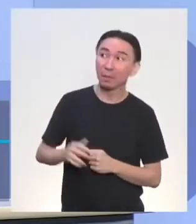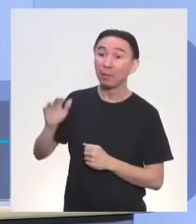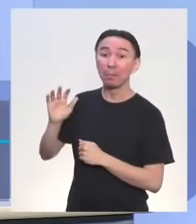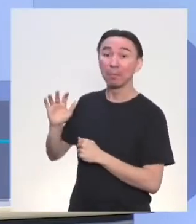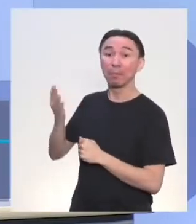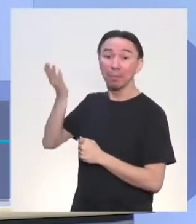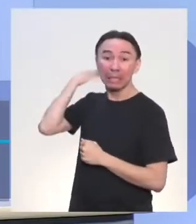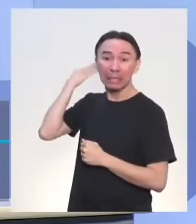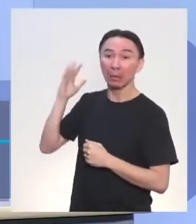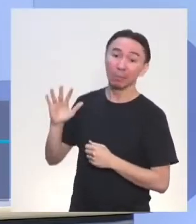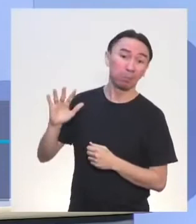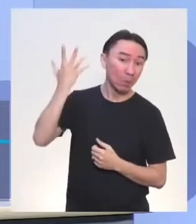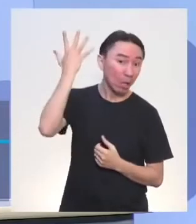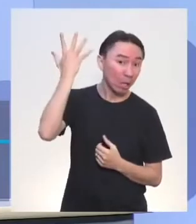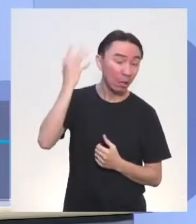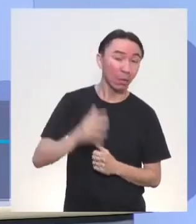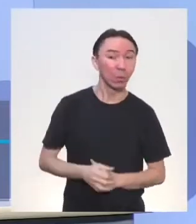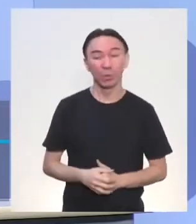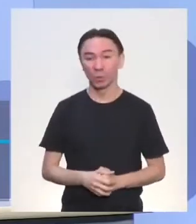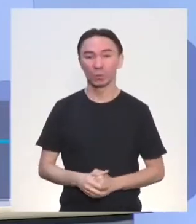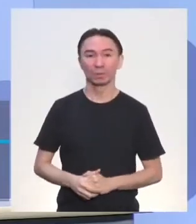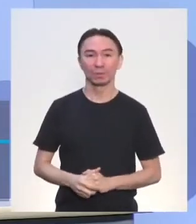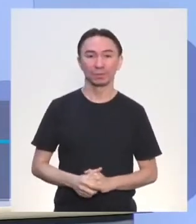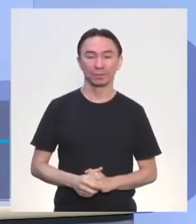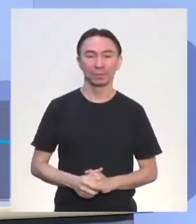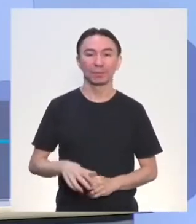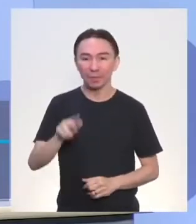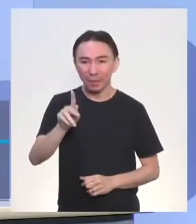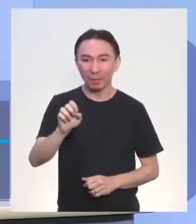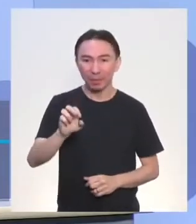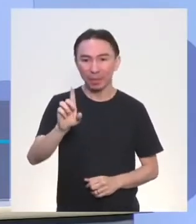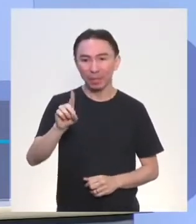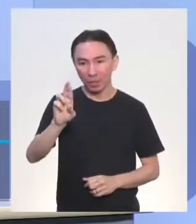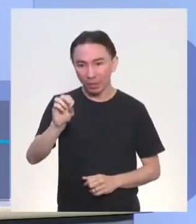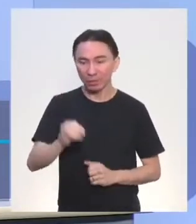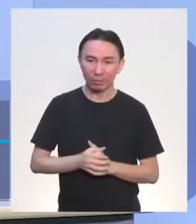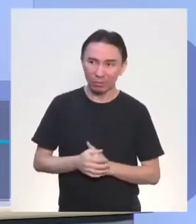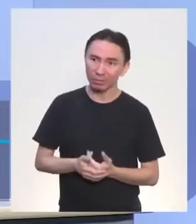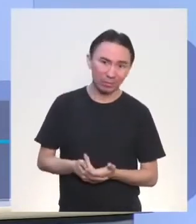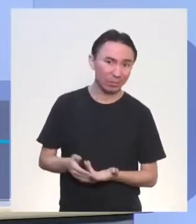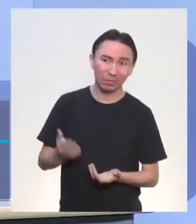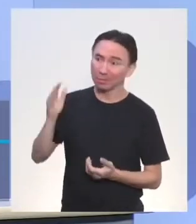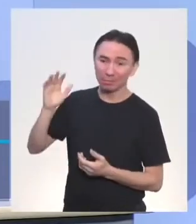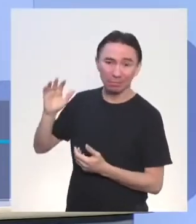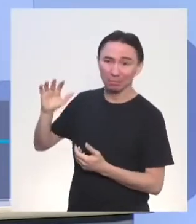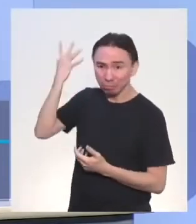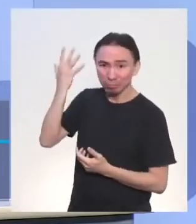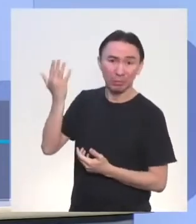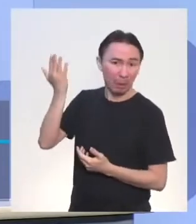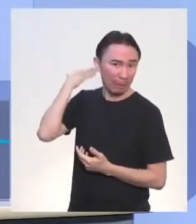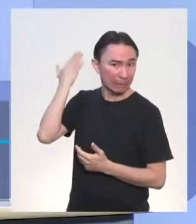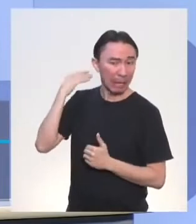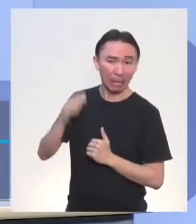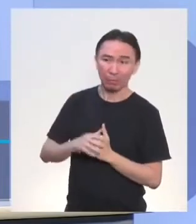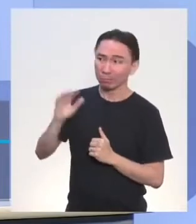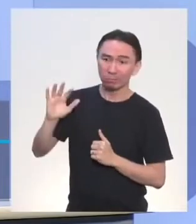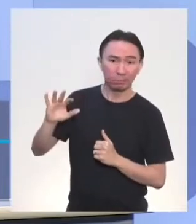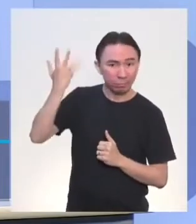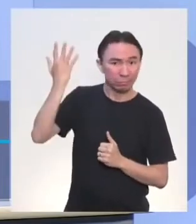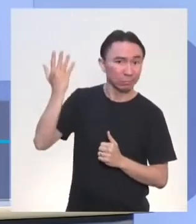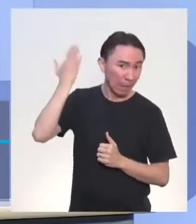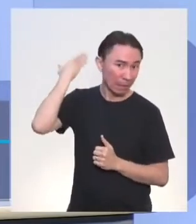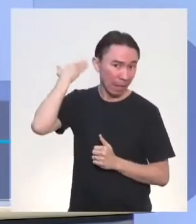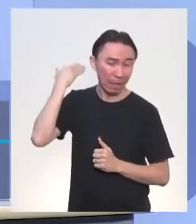passados. Vamos lá. O Pedro Henrique, porque estão no passado. A Melissa, porque estão no passado.